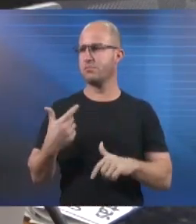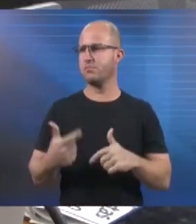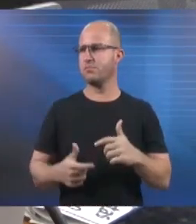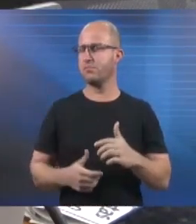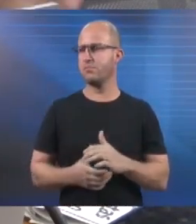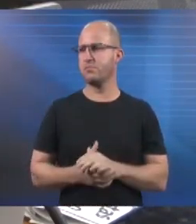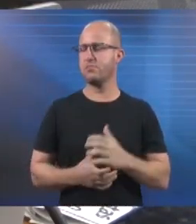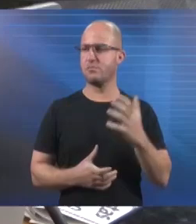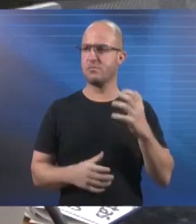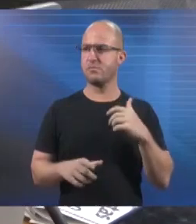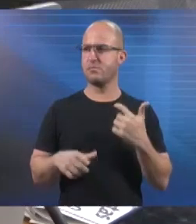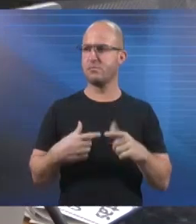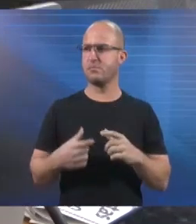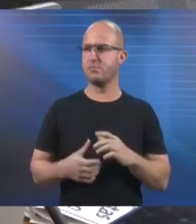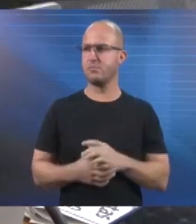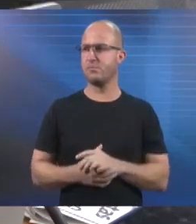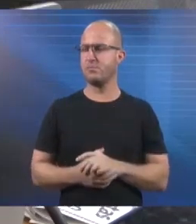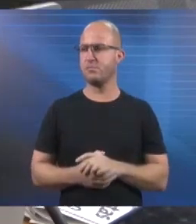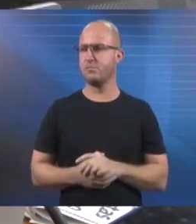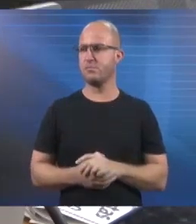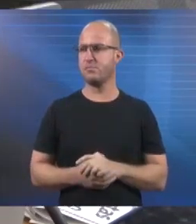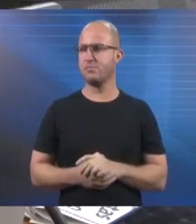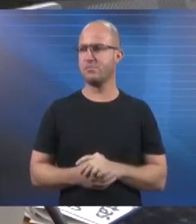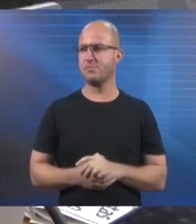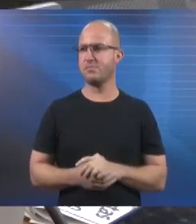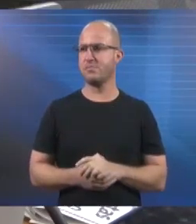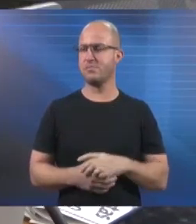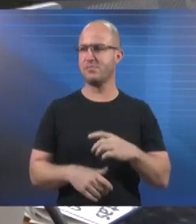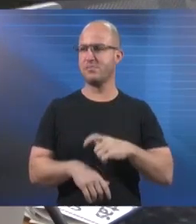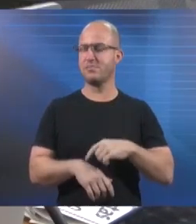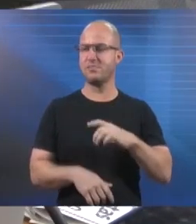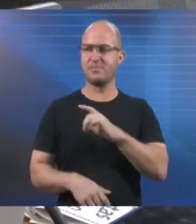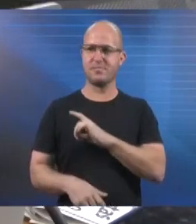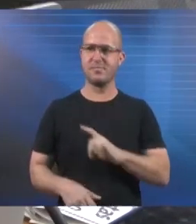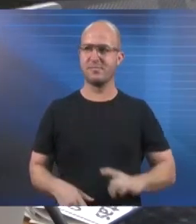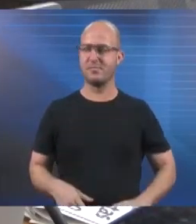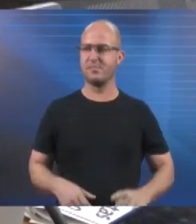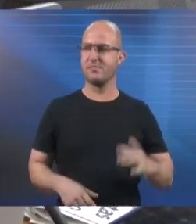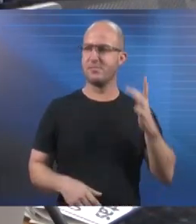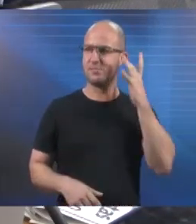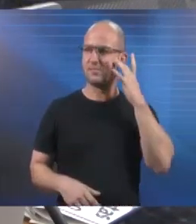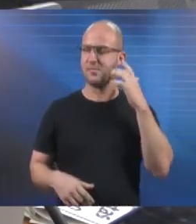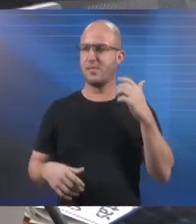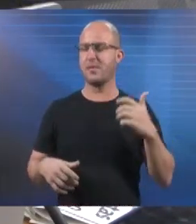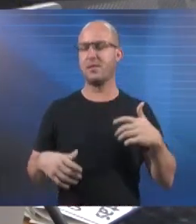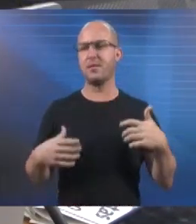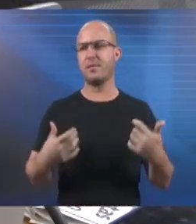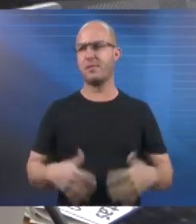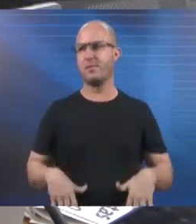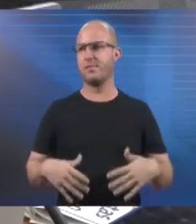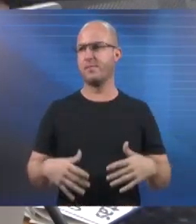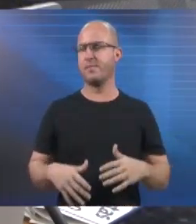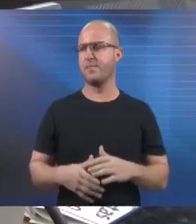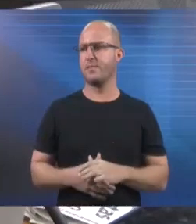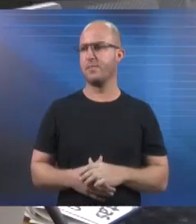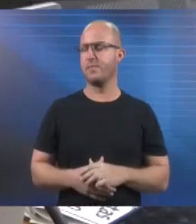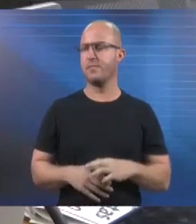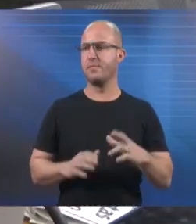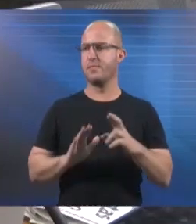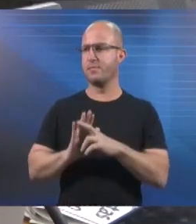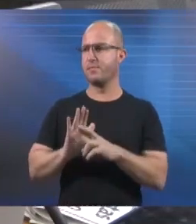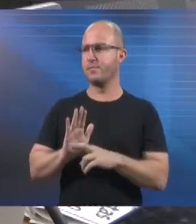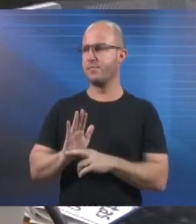quero trabalhar Me dê pelo menos o horário dos deputados a metade eu acho uma barbaridade essa essa esse nosso